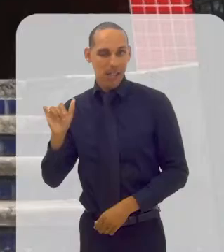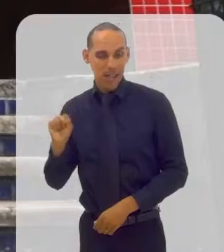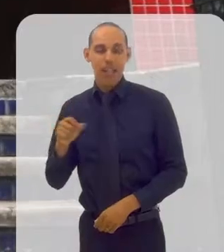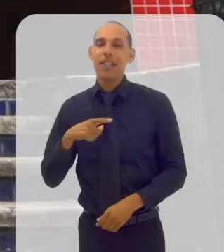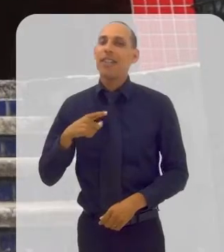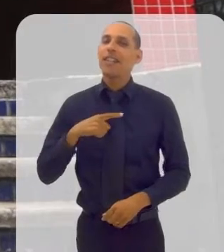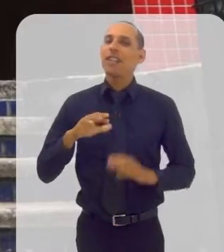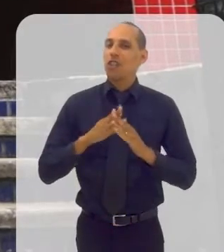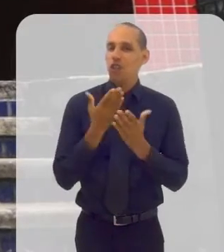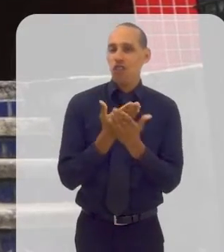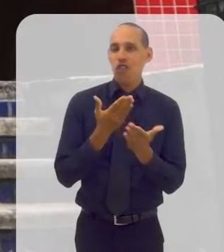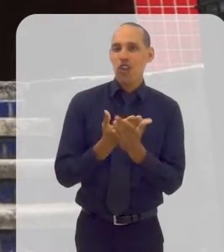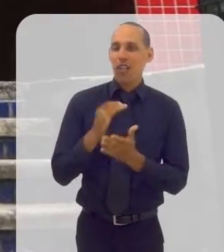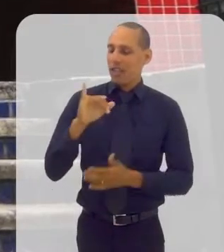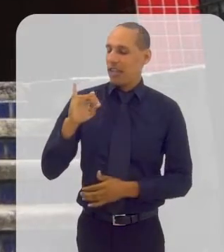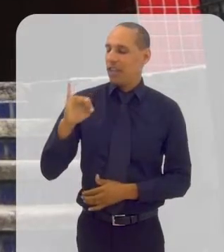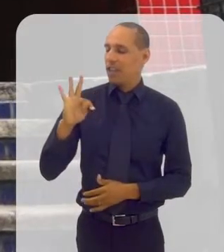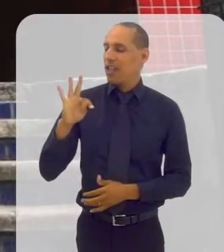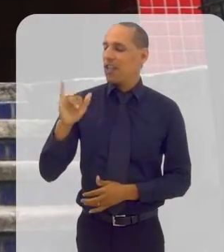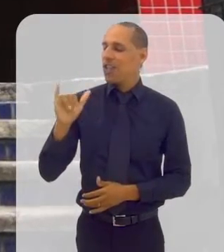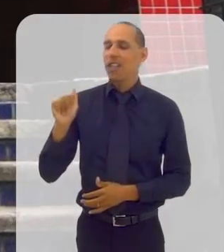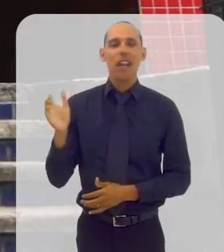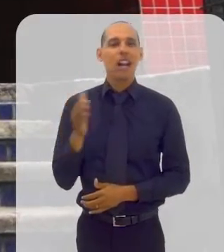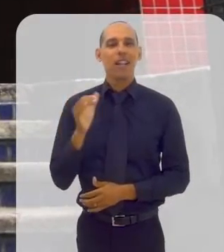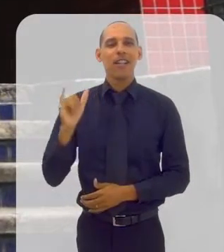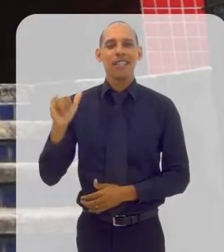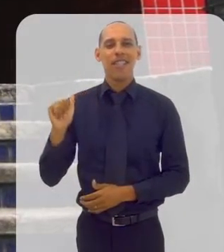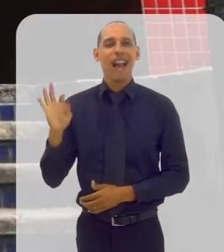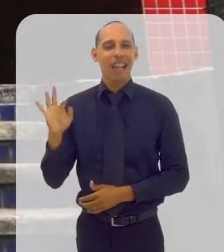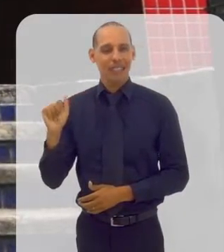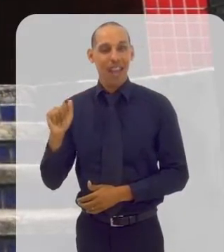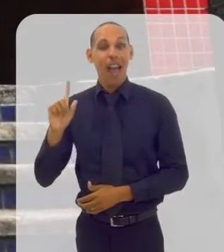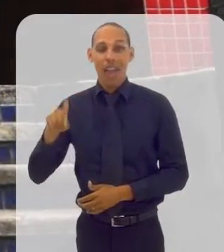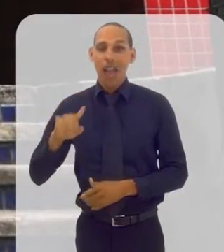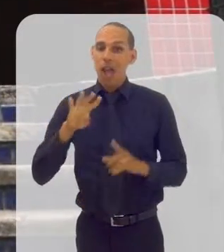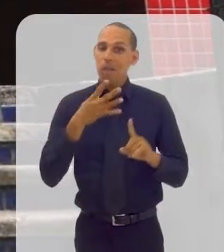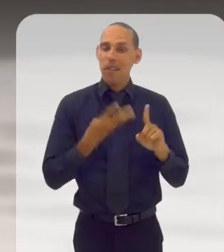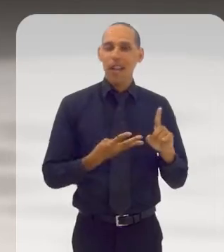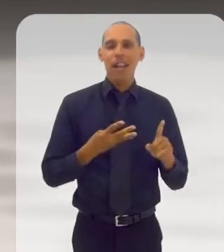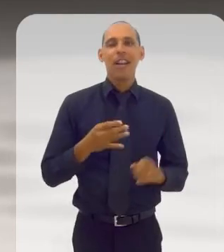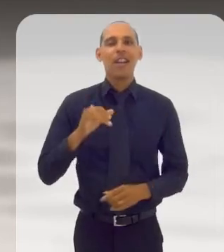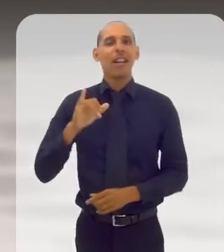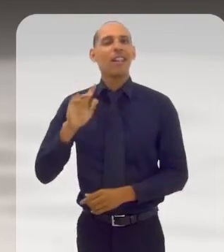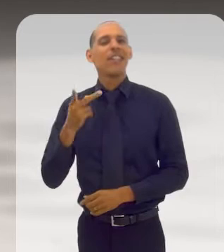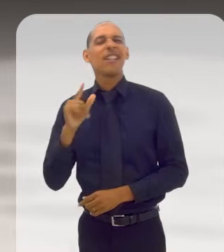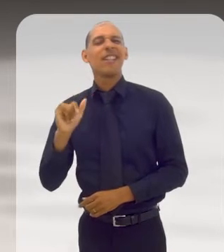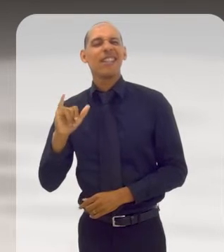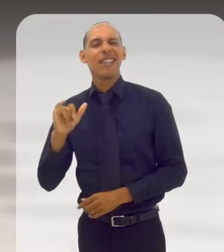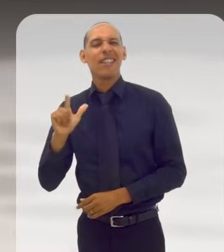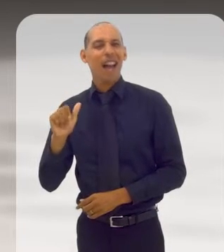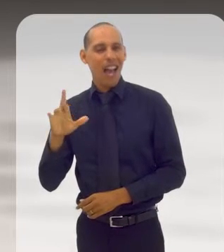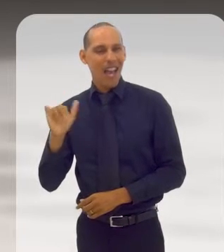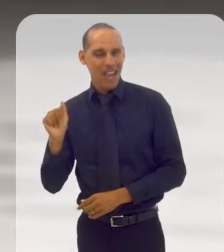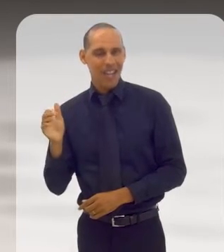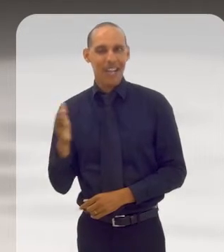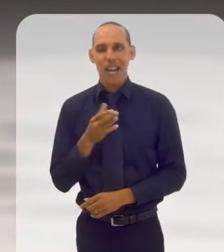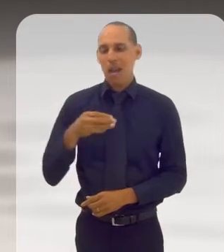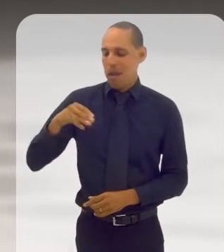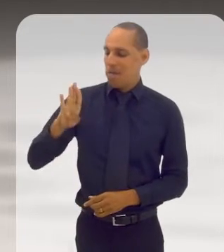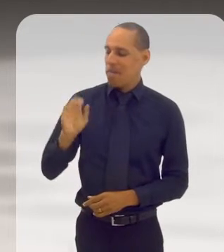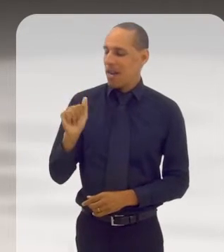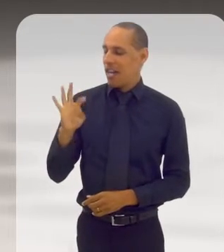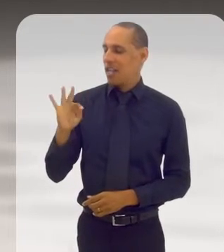a Escola Municipal Tia Ciata, que faz uma homenagem a Hilária Batista de Almeida, que era uma mãe de santo